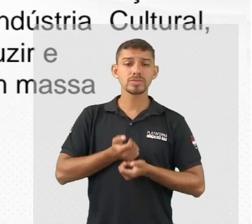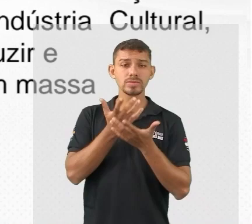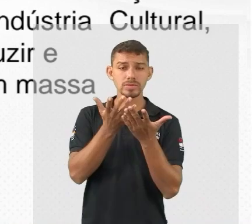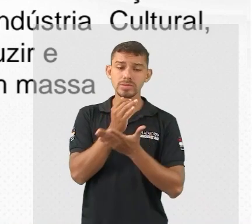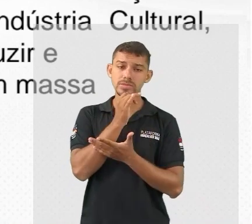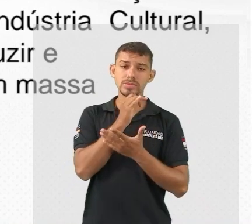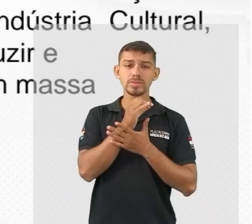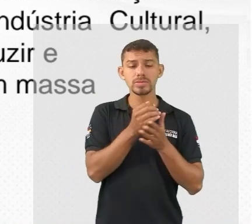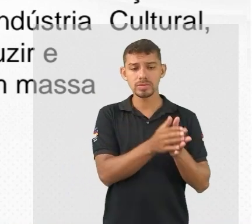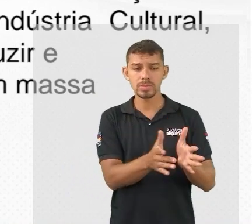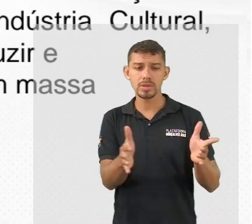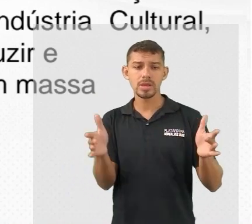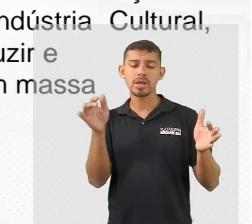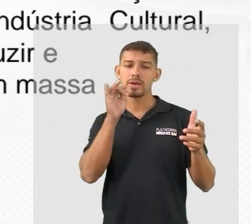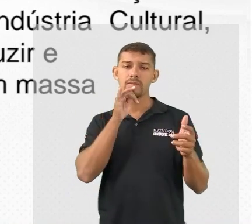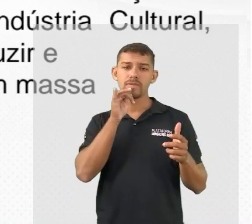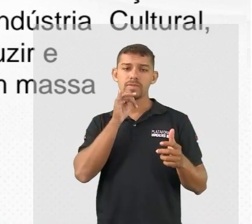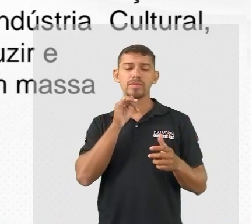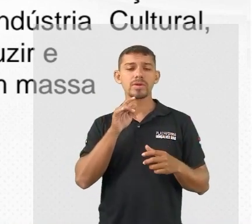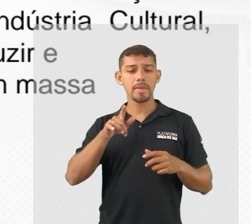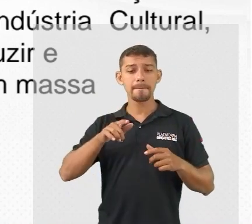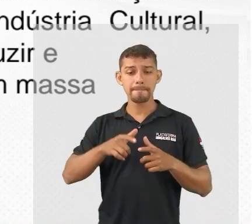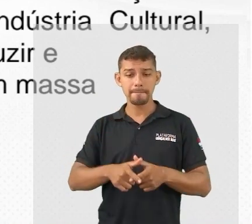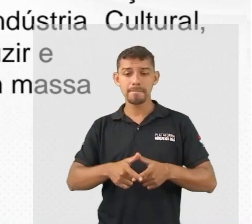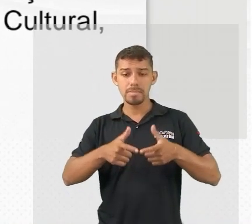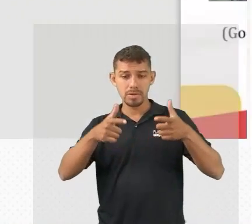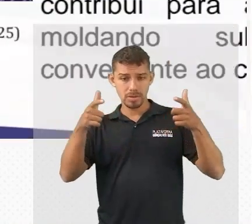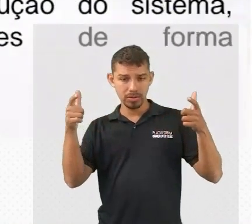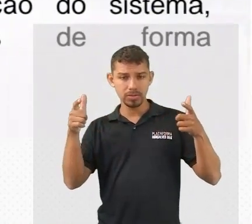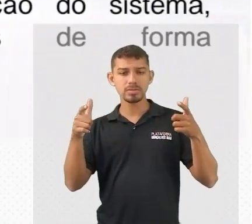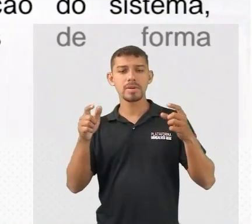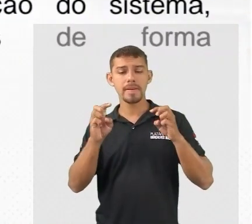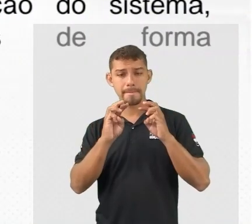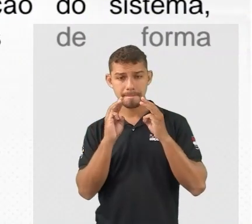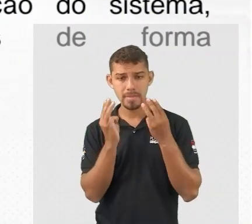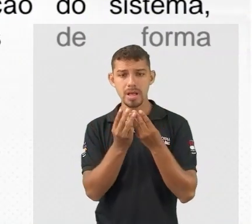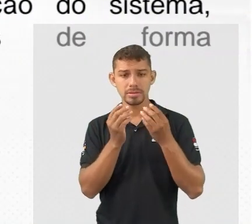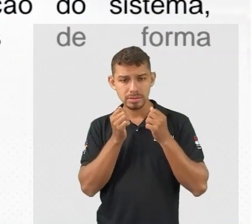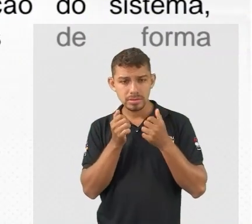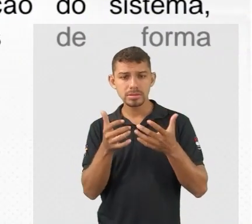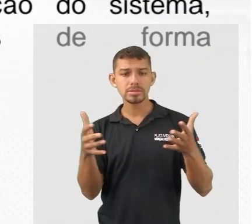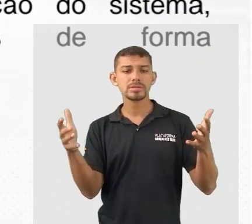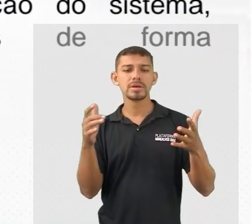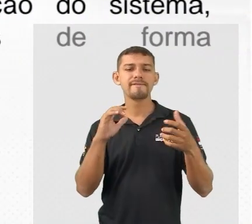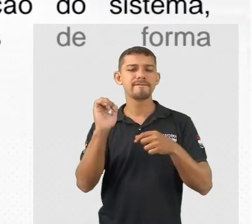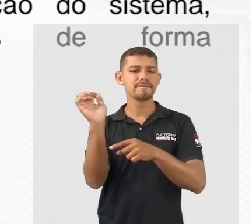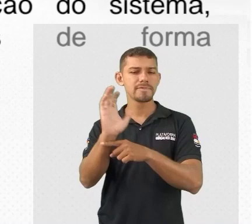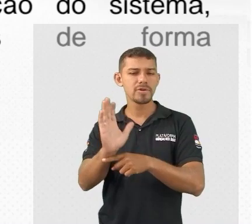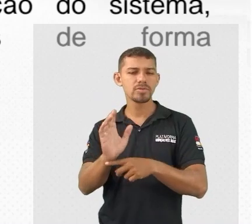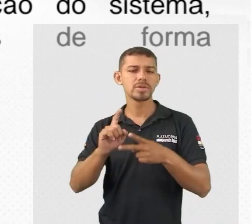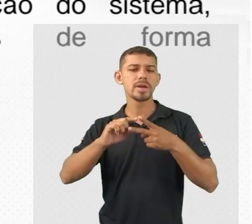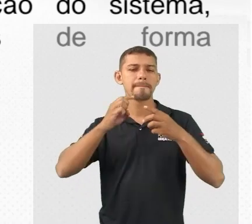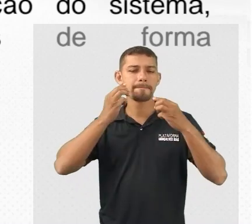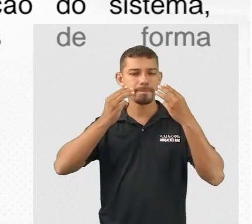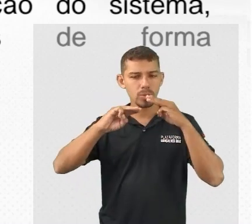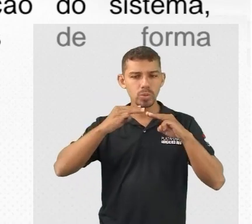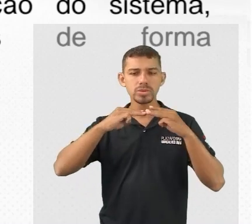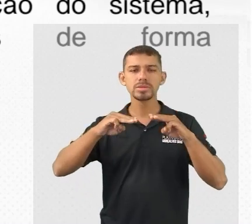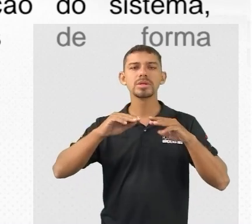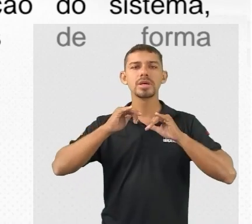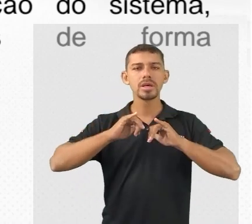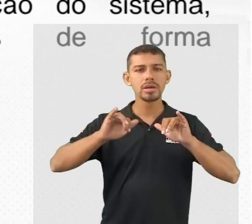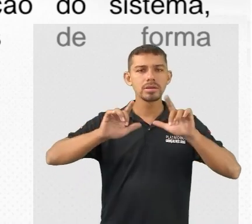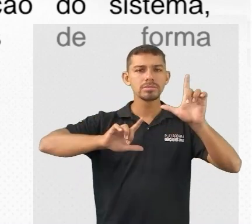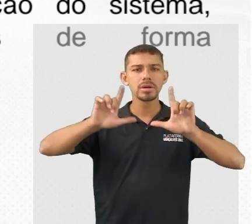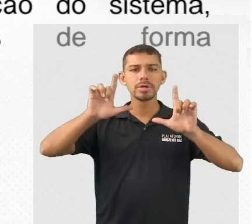e disseminar bens culturais em massa, tá? Como filmes, músicas e